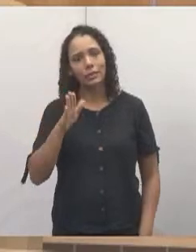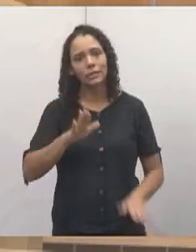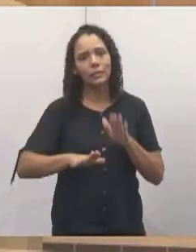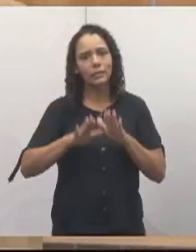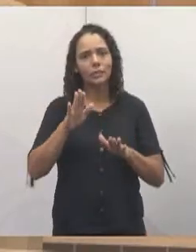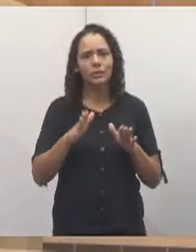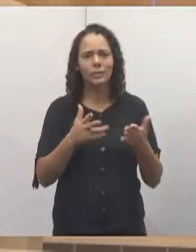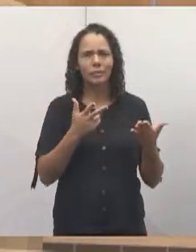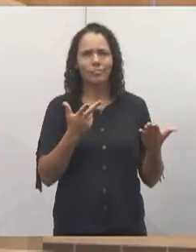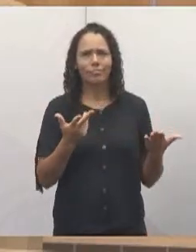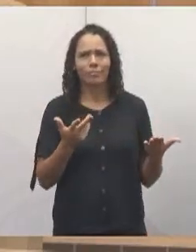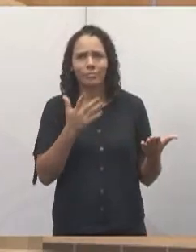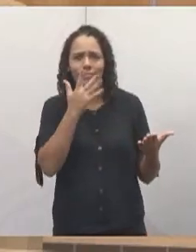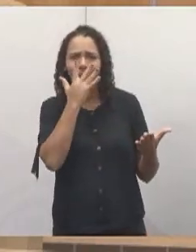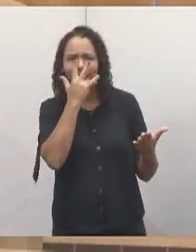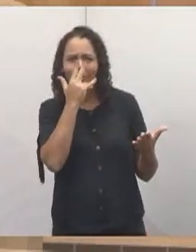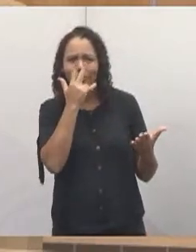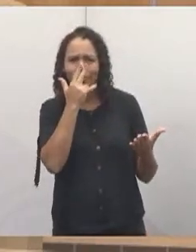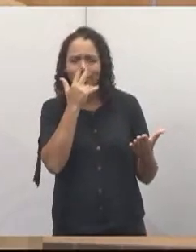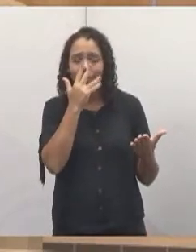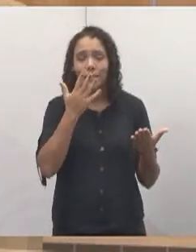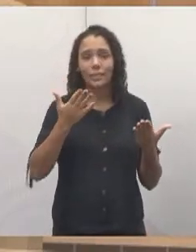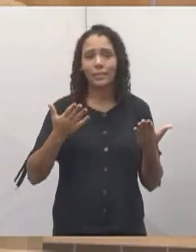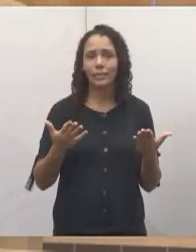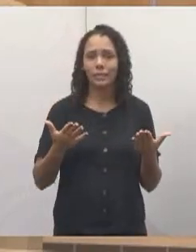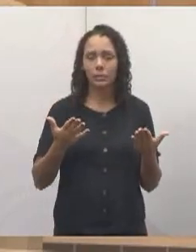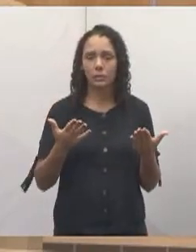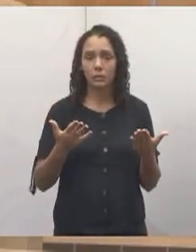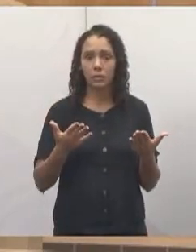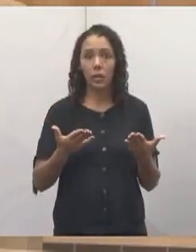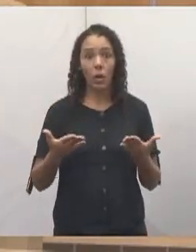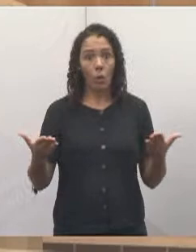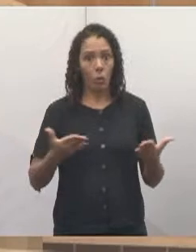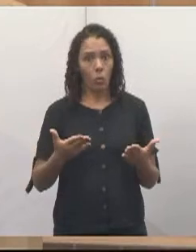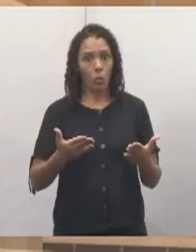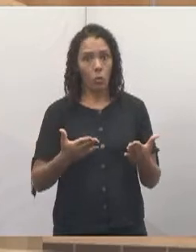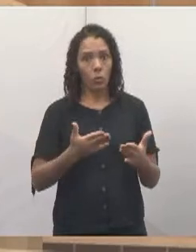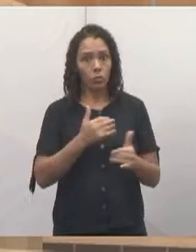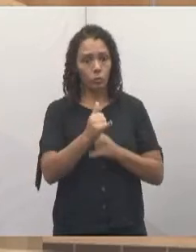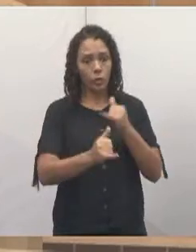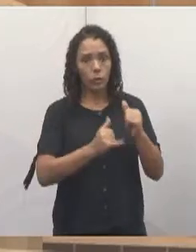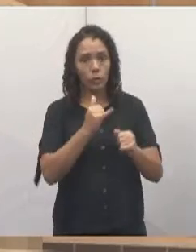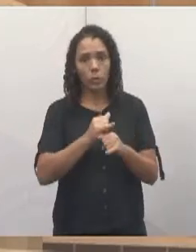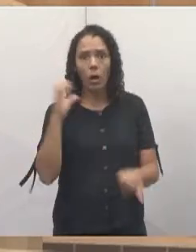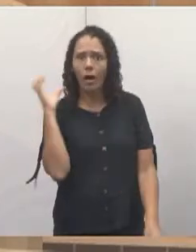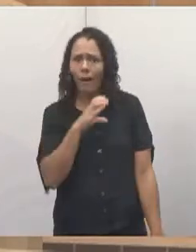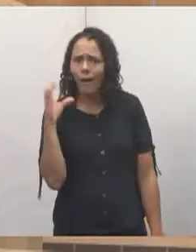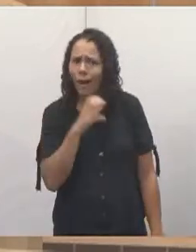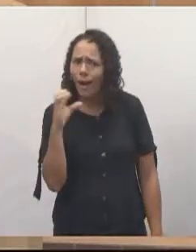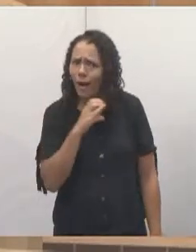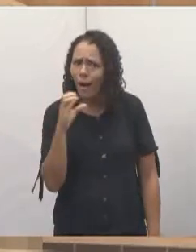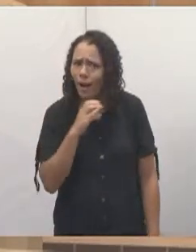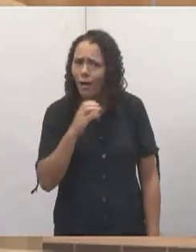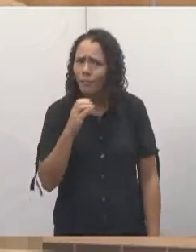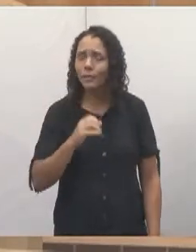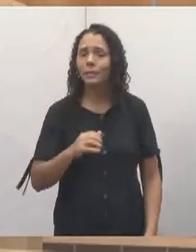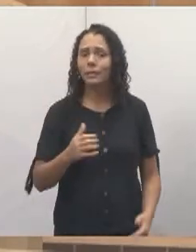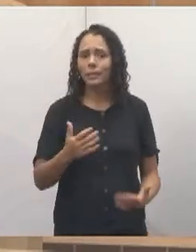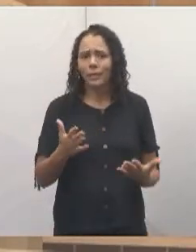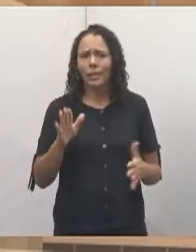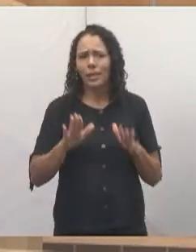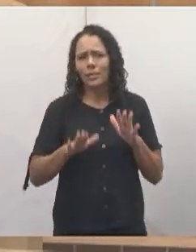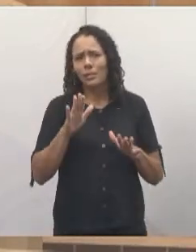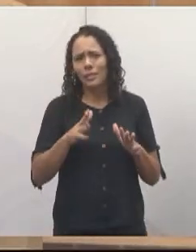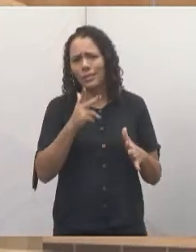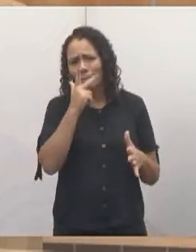no contexto social imenso que nós vivemos inserido, hoje, com a velocidade da informação, com tantos acontecimentos simultâneos, parece que são pequenas coisas,